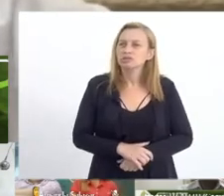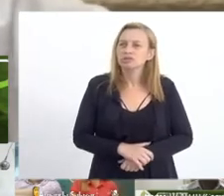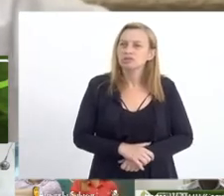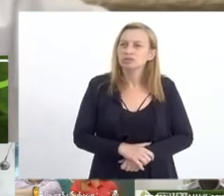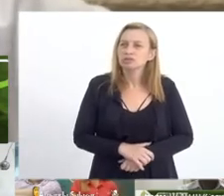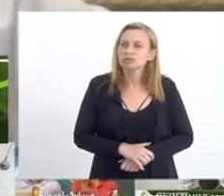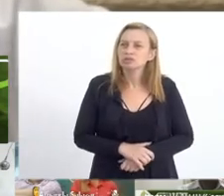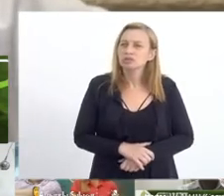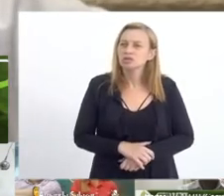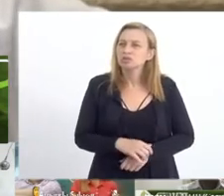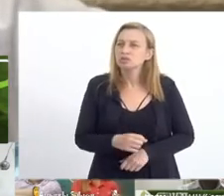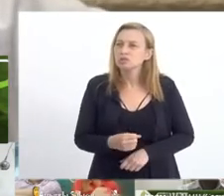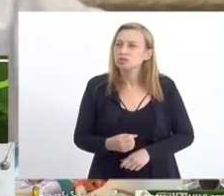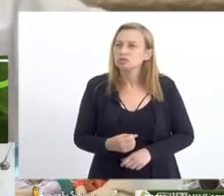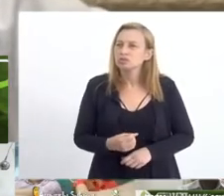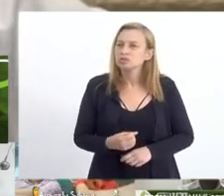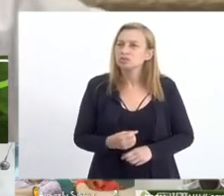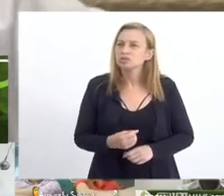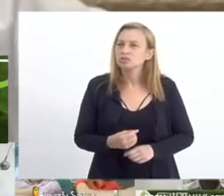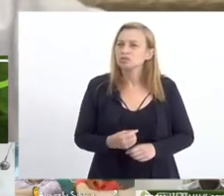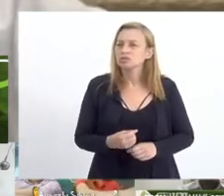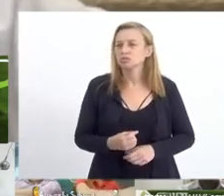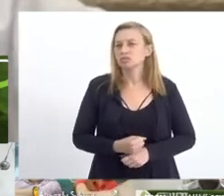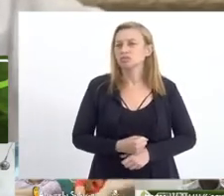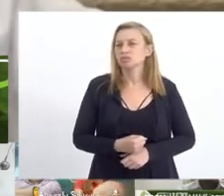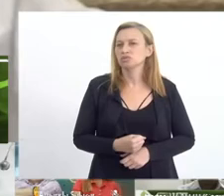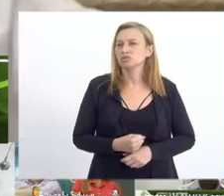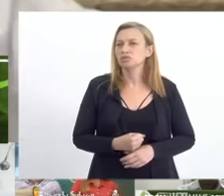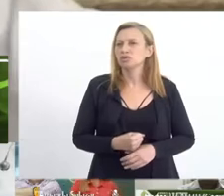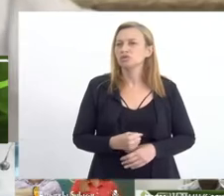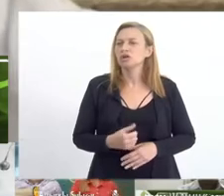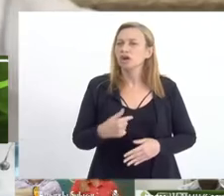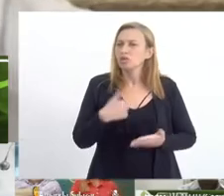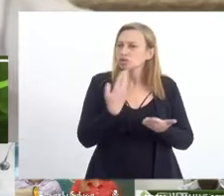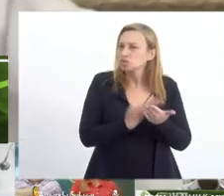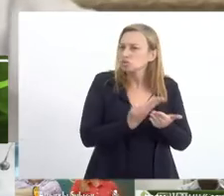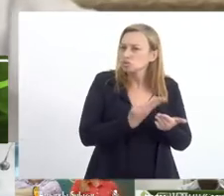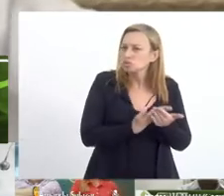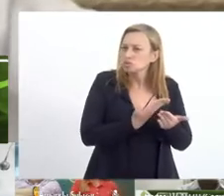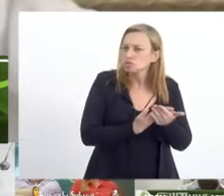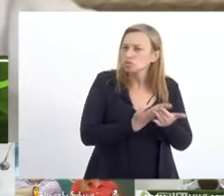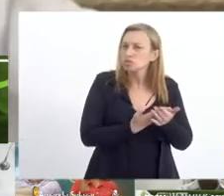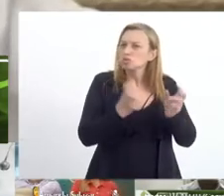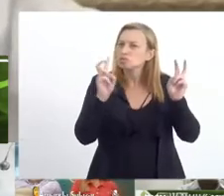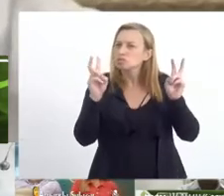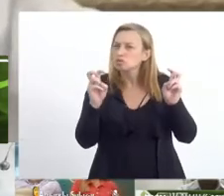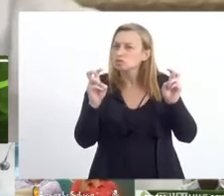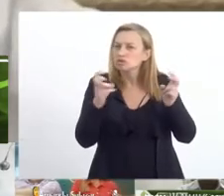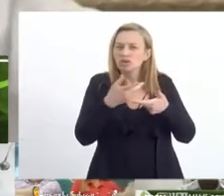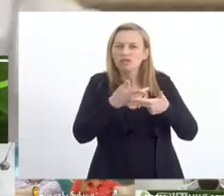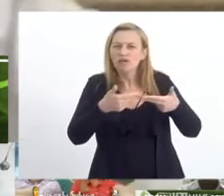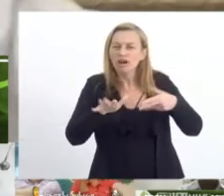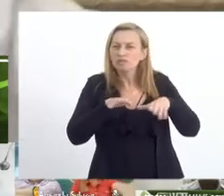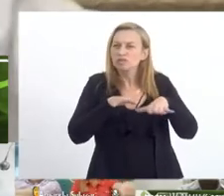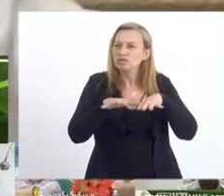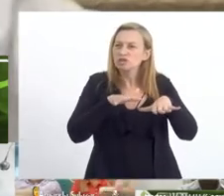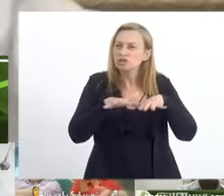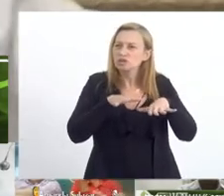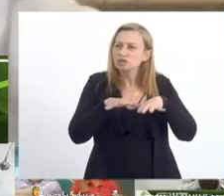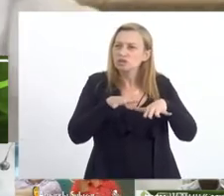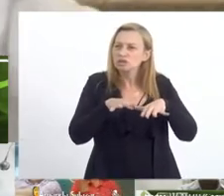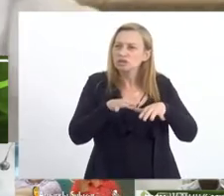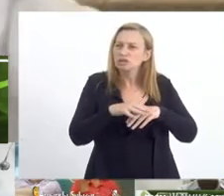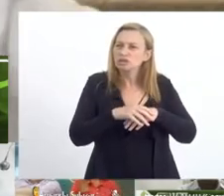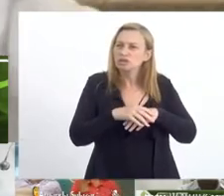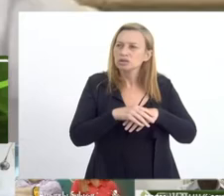o volume de ativos. Eu escutei ativamente aqui, né, várias manifestações,